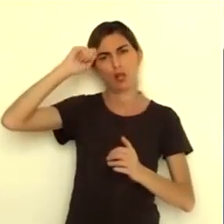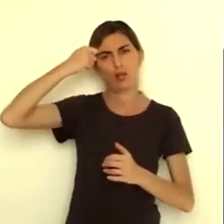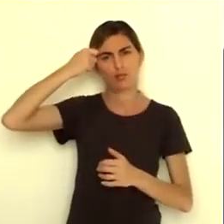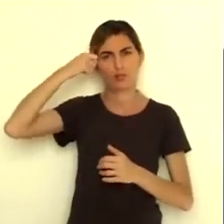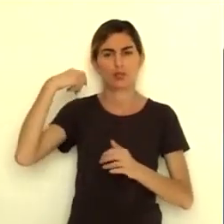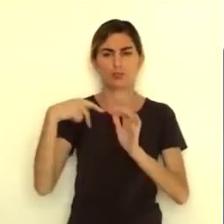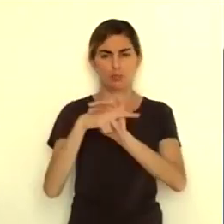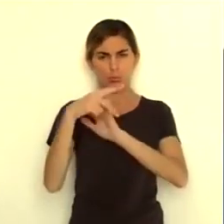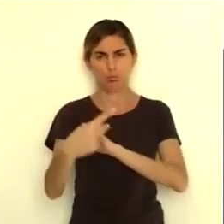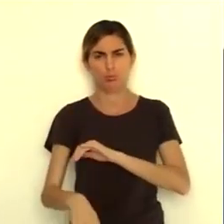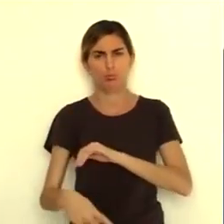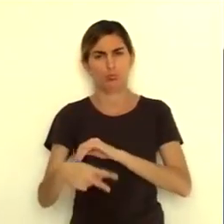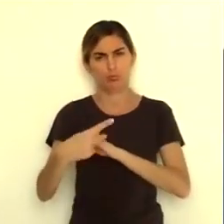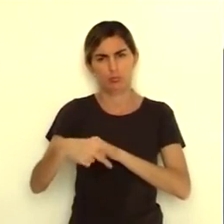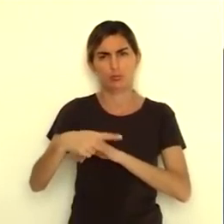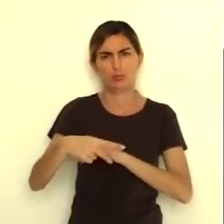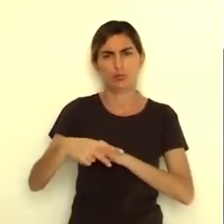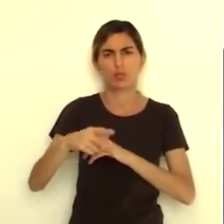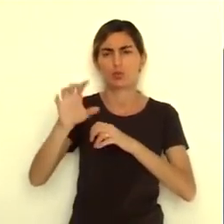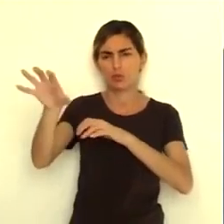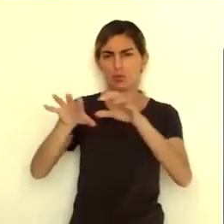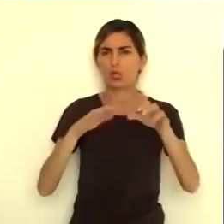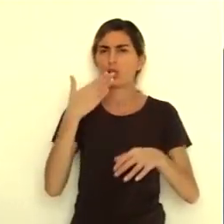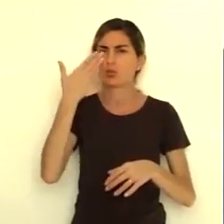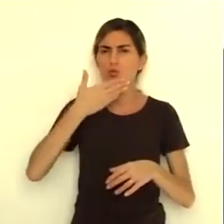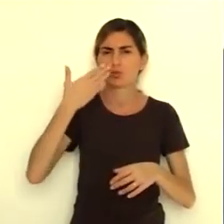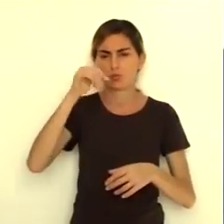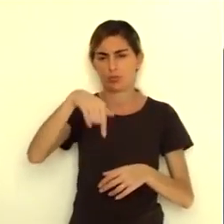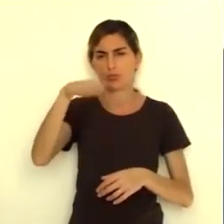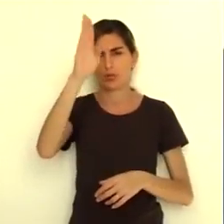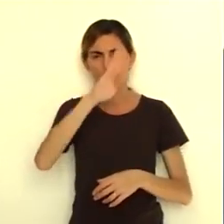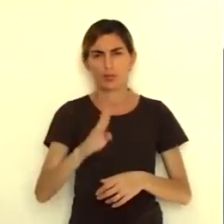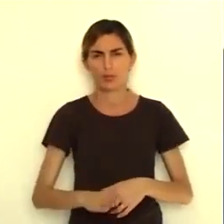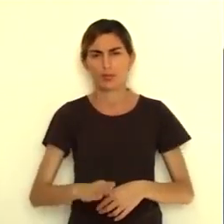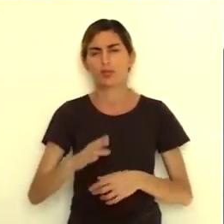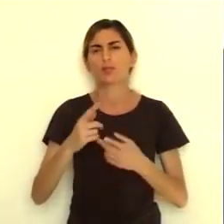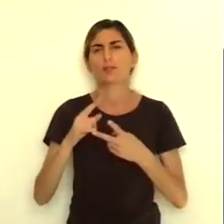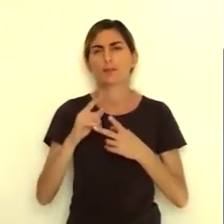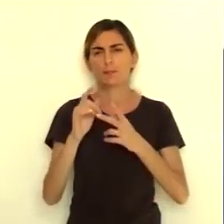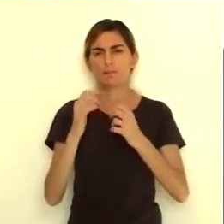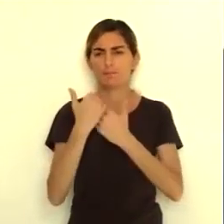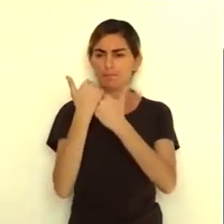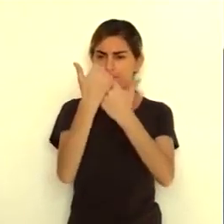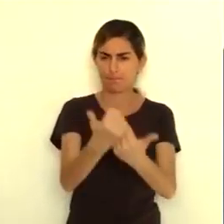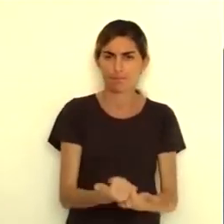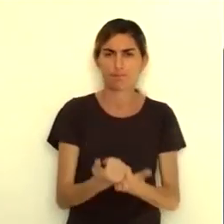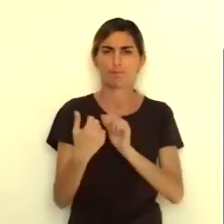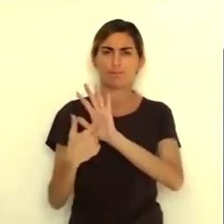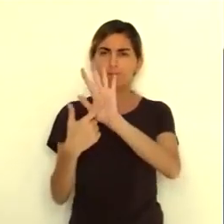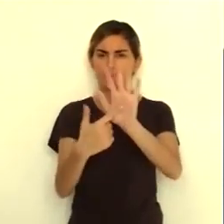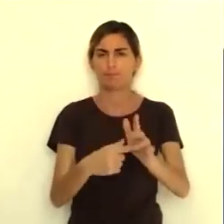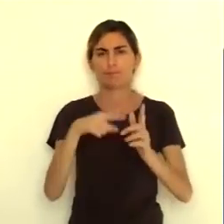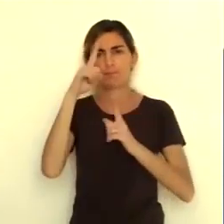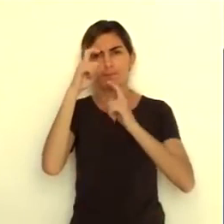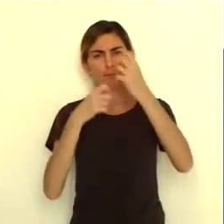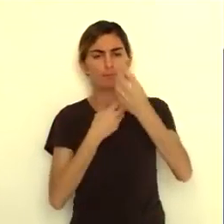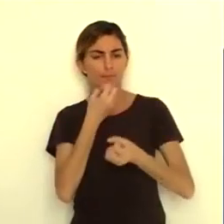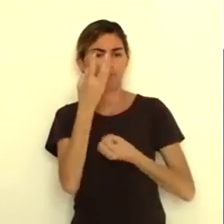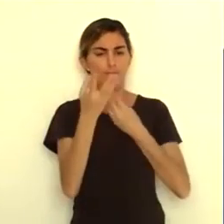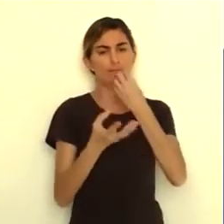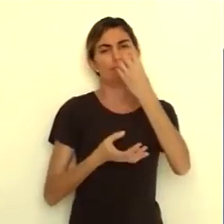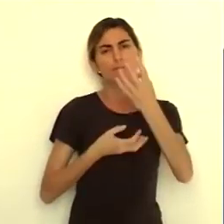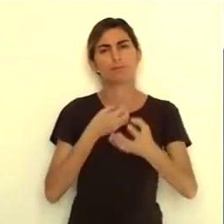comunidade africana presente nos engenhos de açúcar aqui no Brasil, não é? Uma representatividade, uma